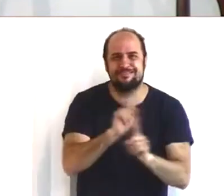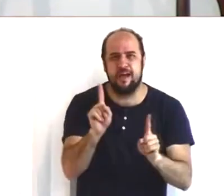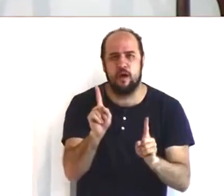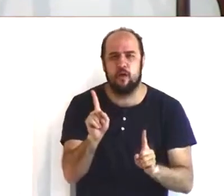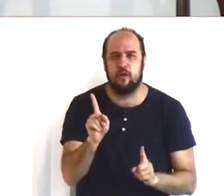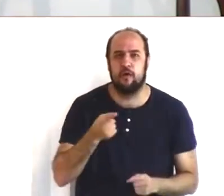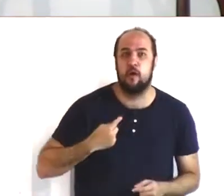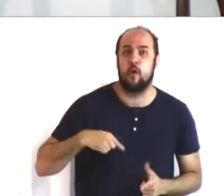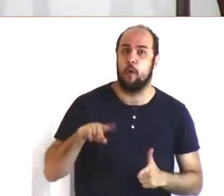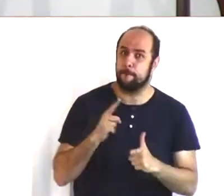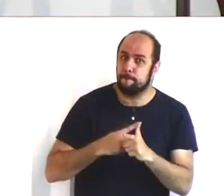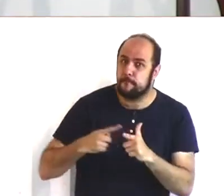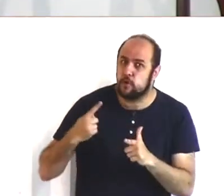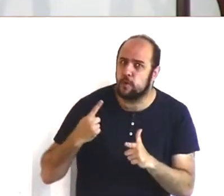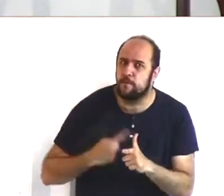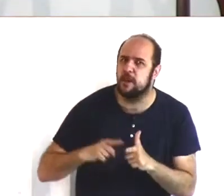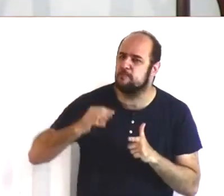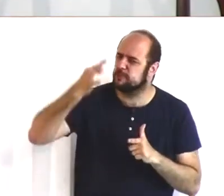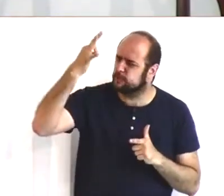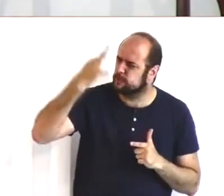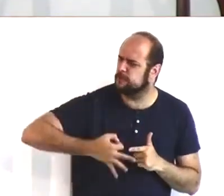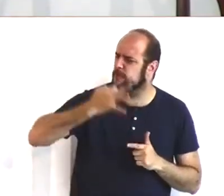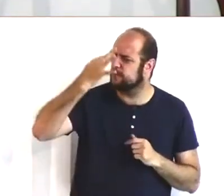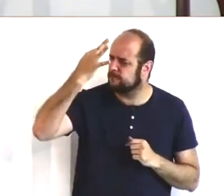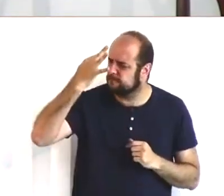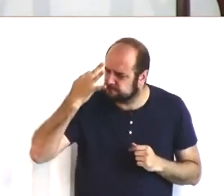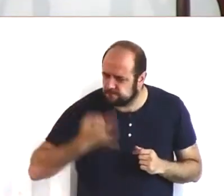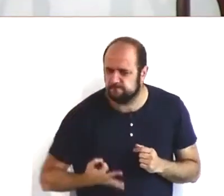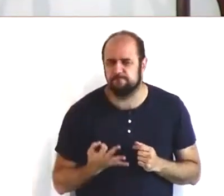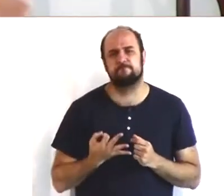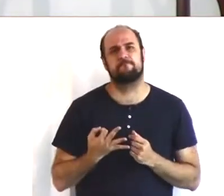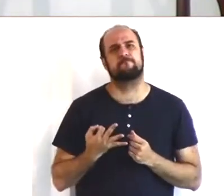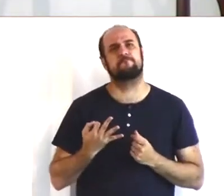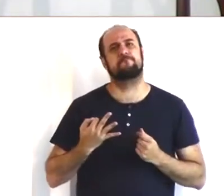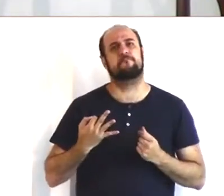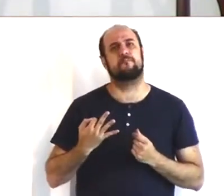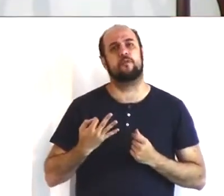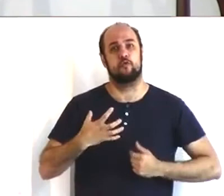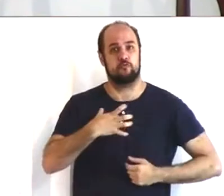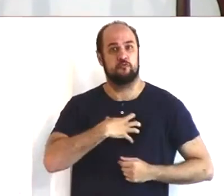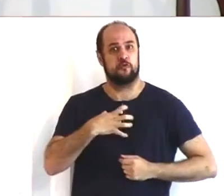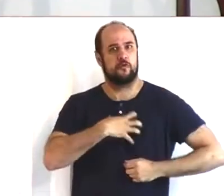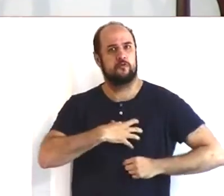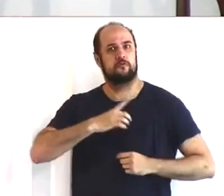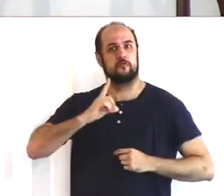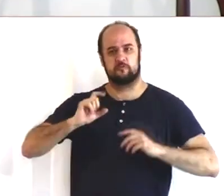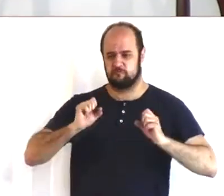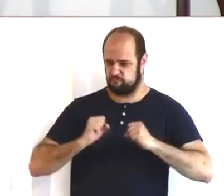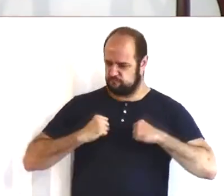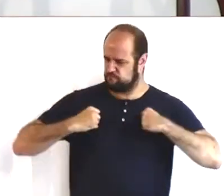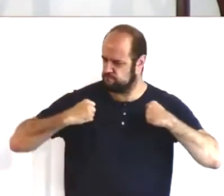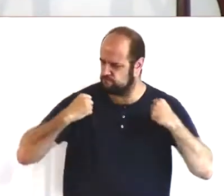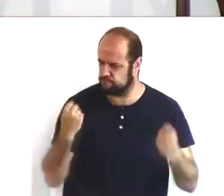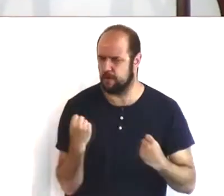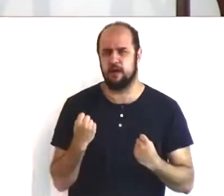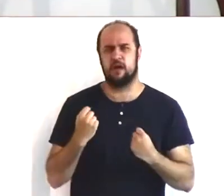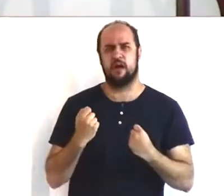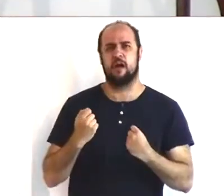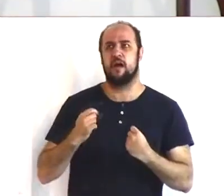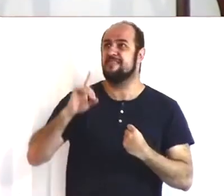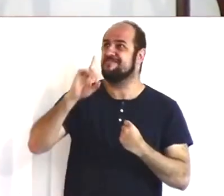problema está certamente na forma como temos reagido à direção e ao governo